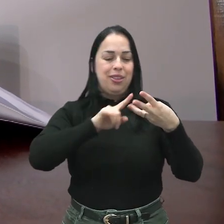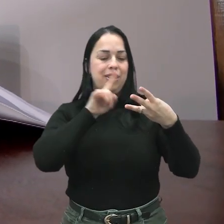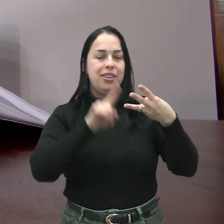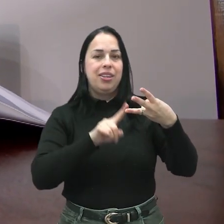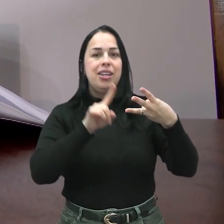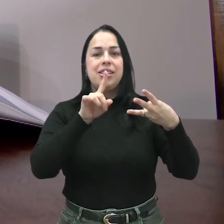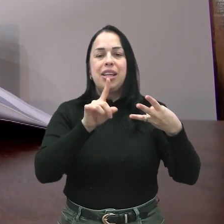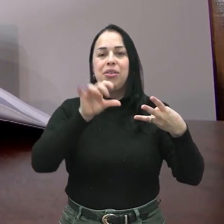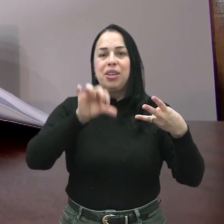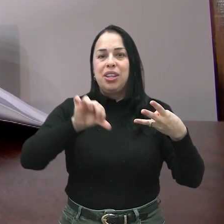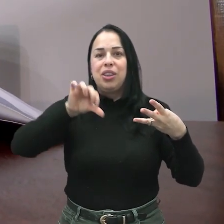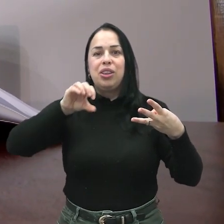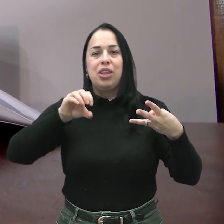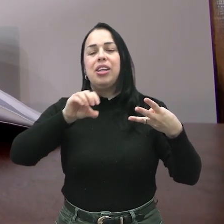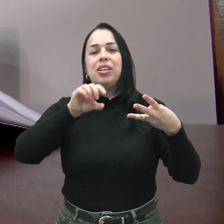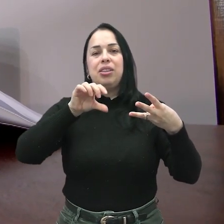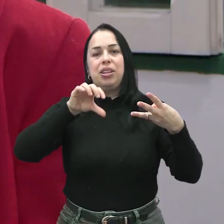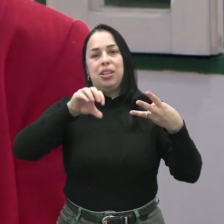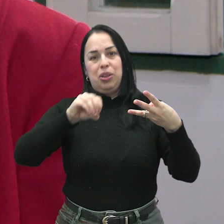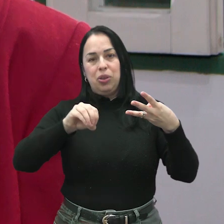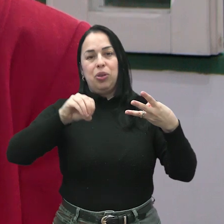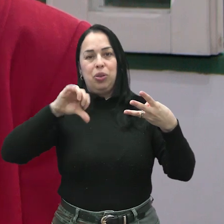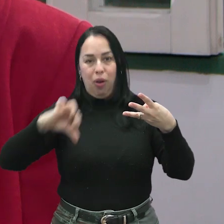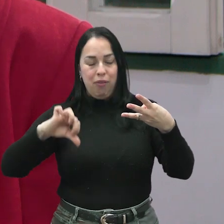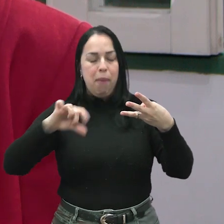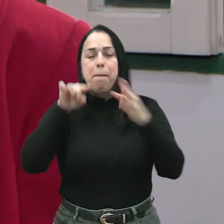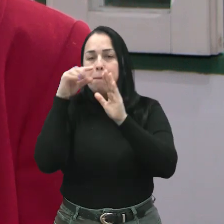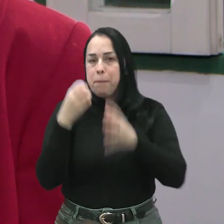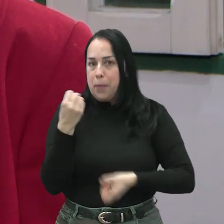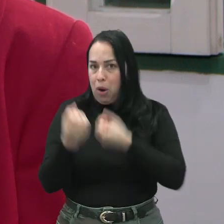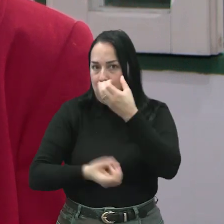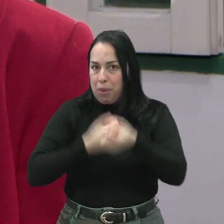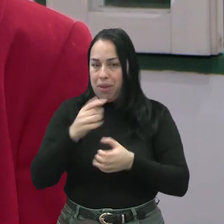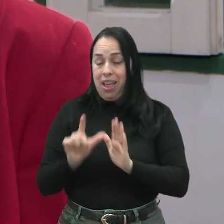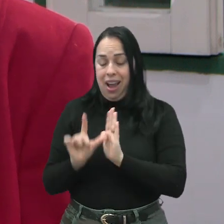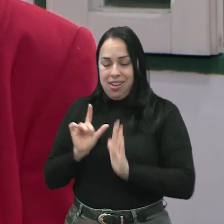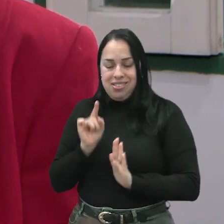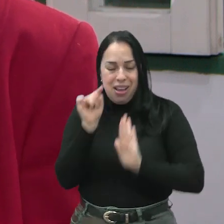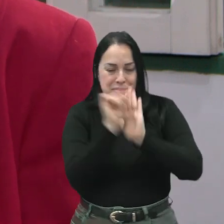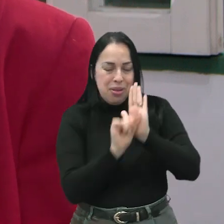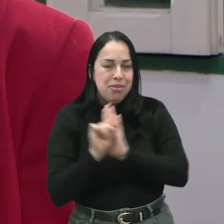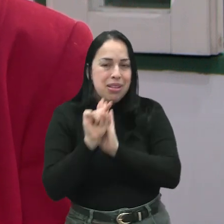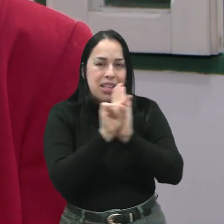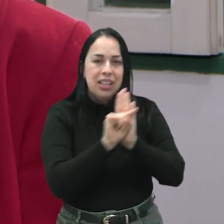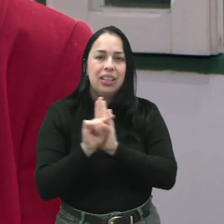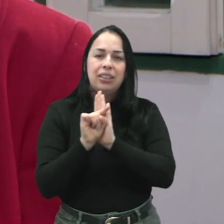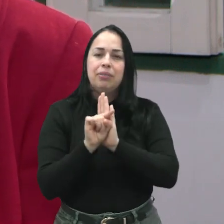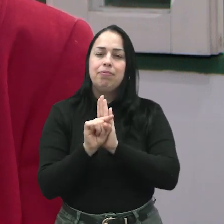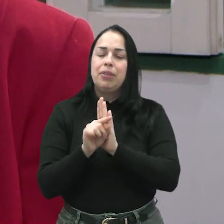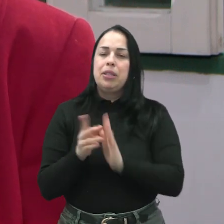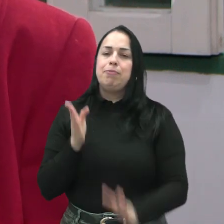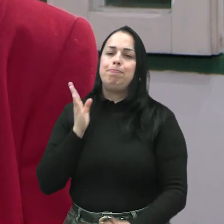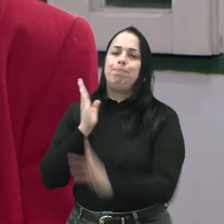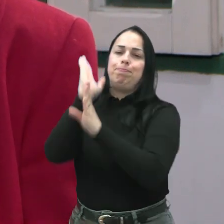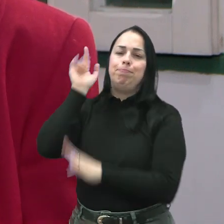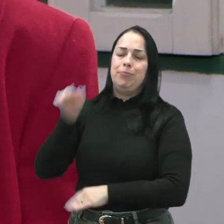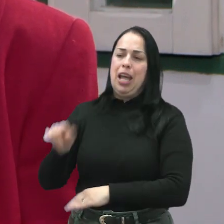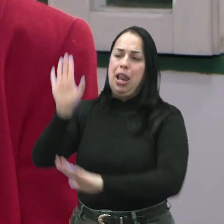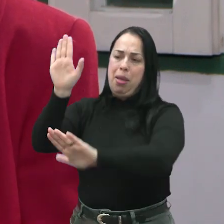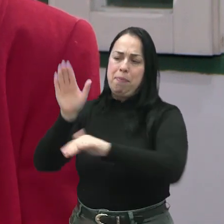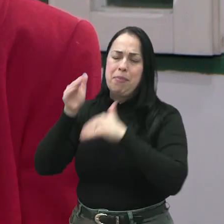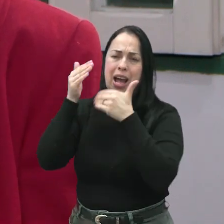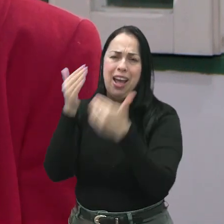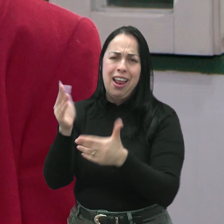época e 109 poemas. Eu não escrevo nada sem fazer uma pesquisa. Quando eu fui fazer a pesquisa, eu vi que Santos